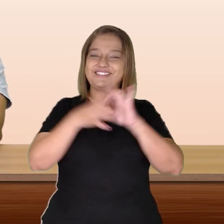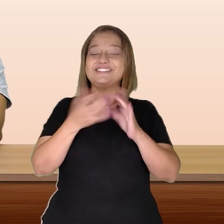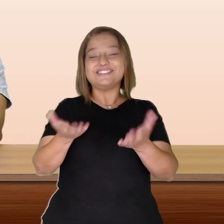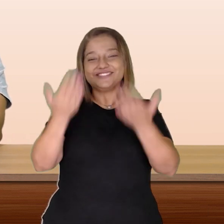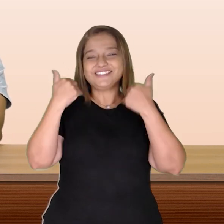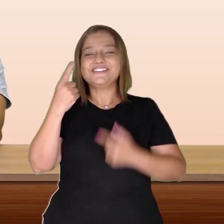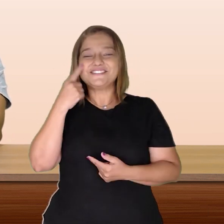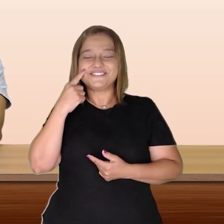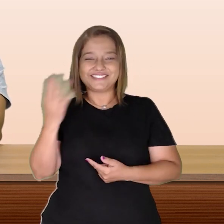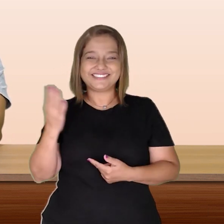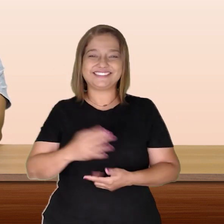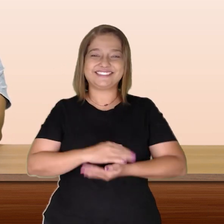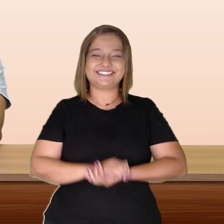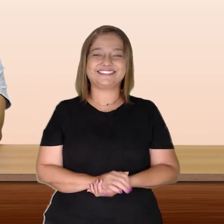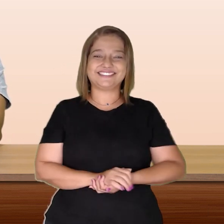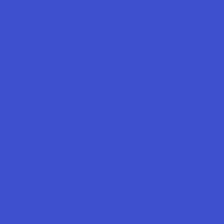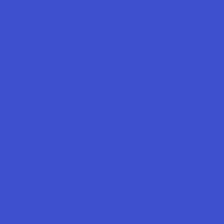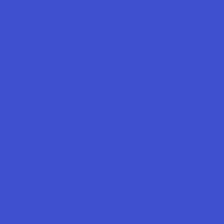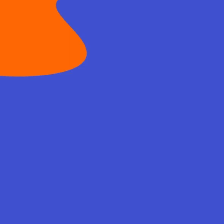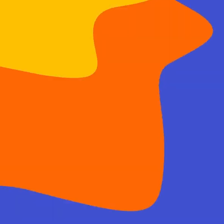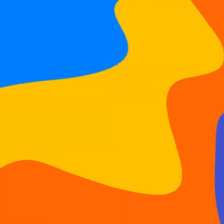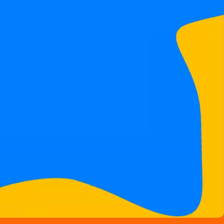Conexão. Solta a vinheta, diretor.